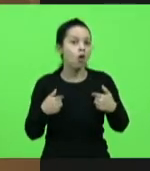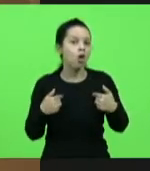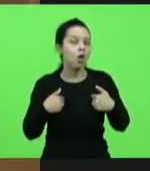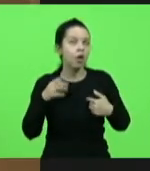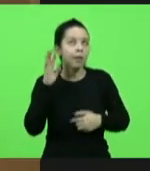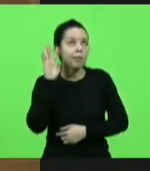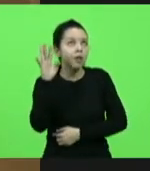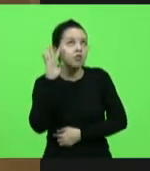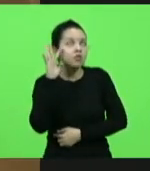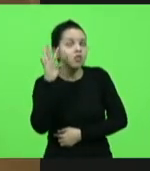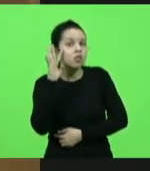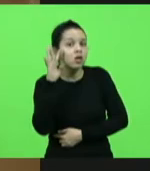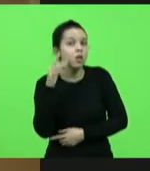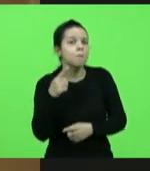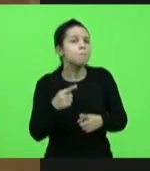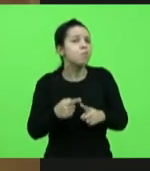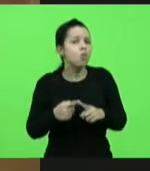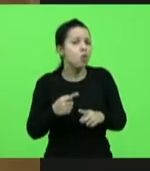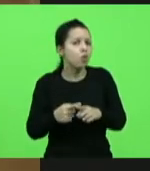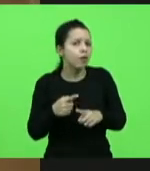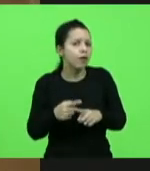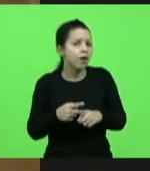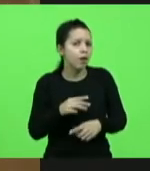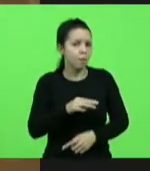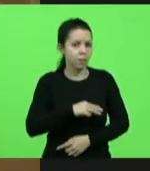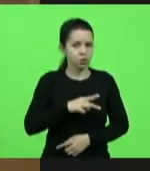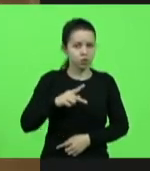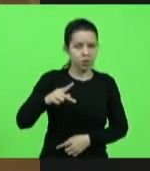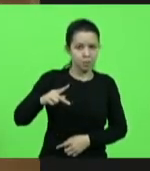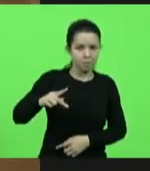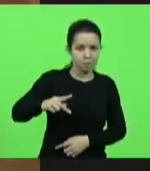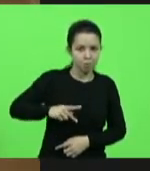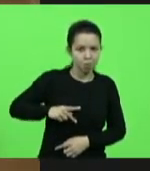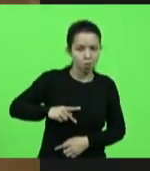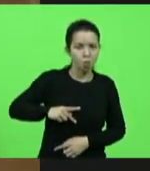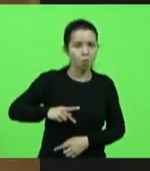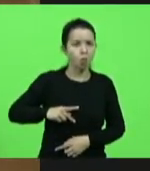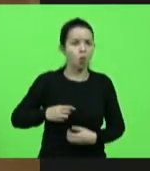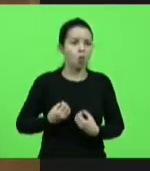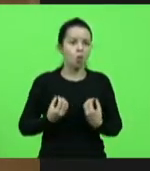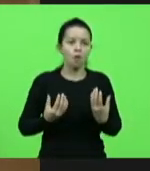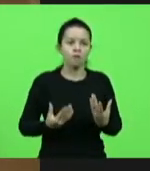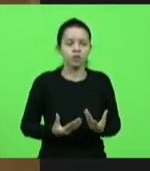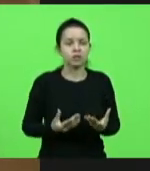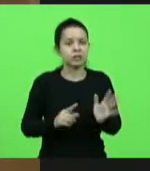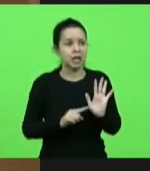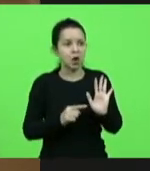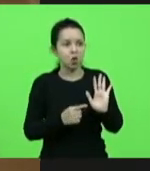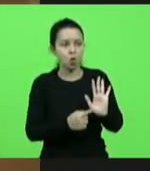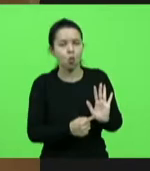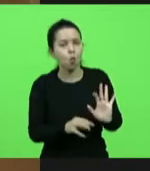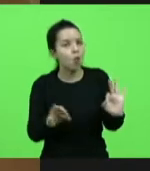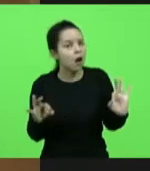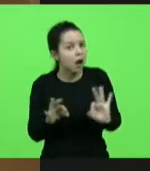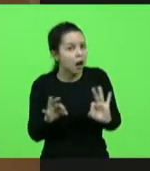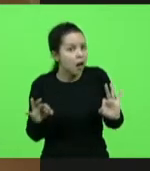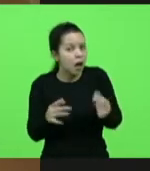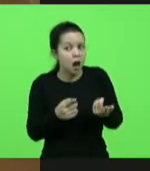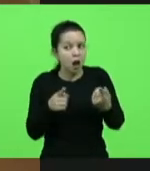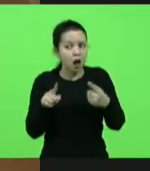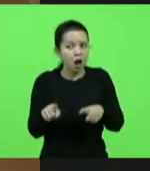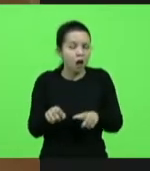imaginando por que o Ministério Público não ofereceu denúncia contra essas pessoas e